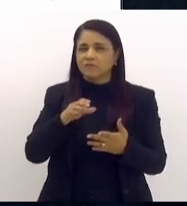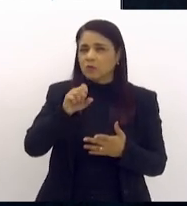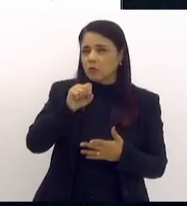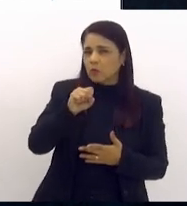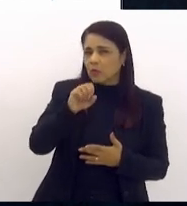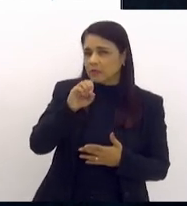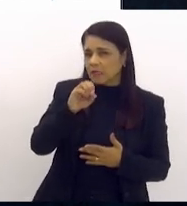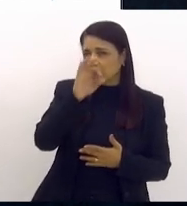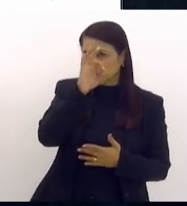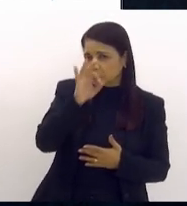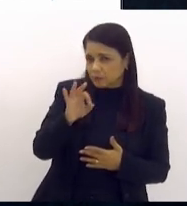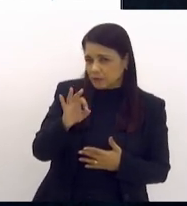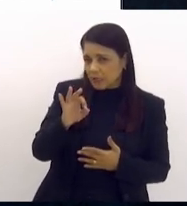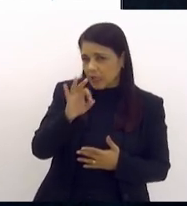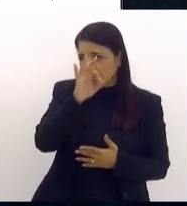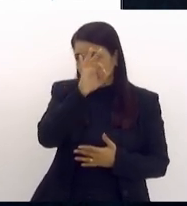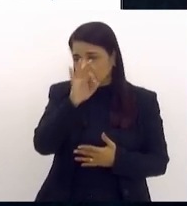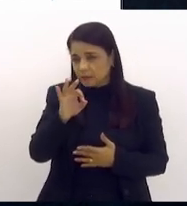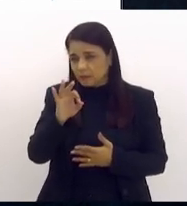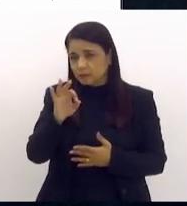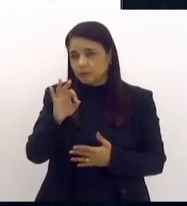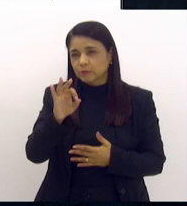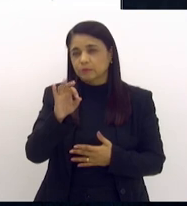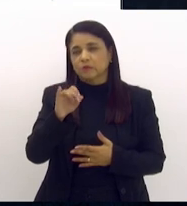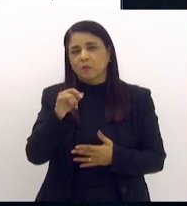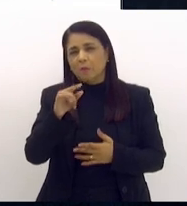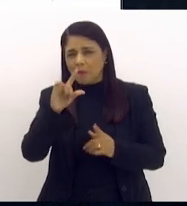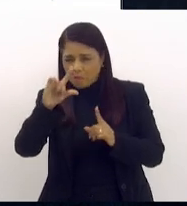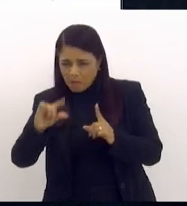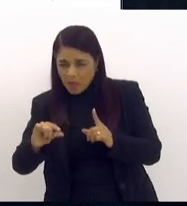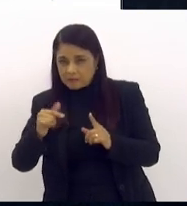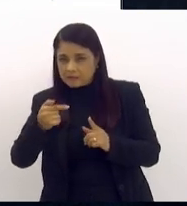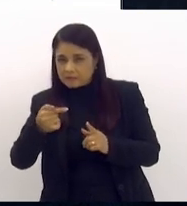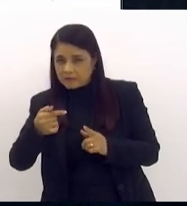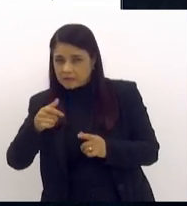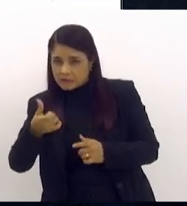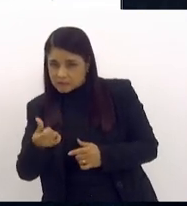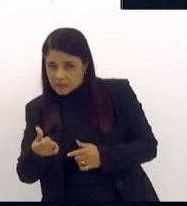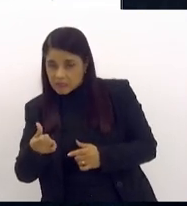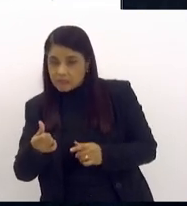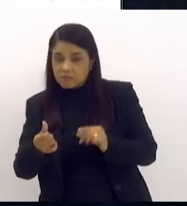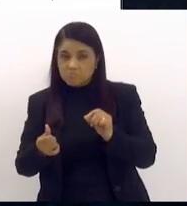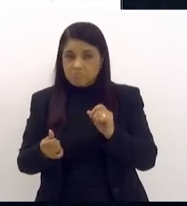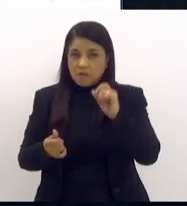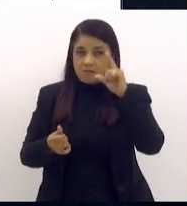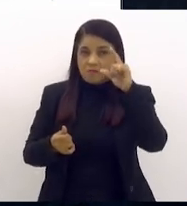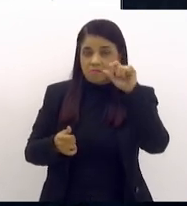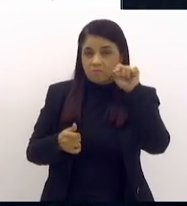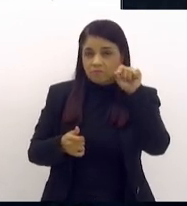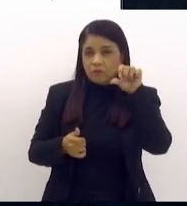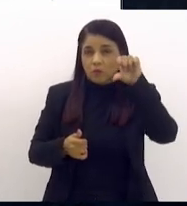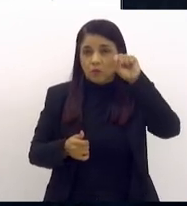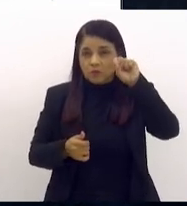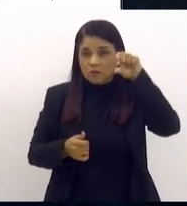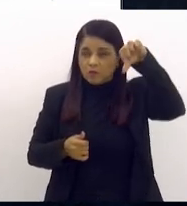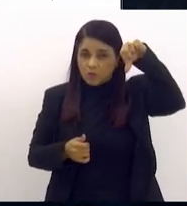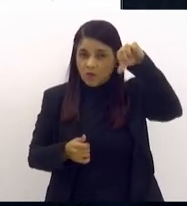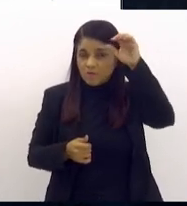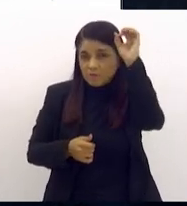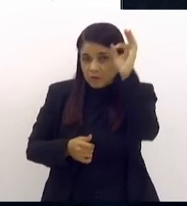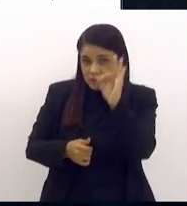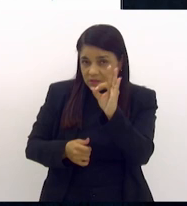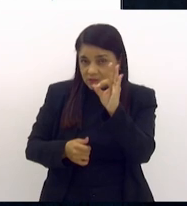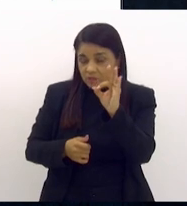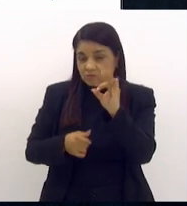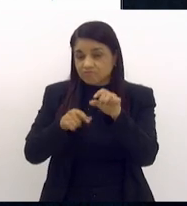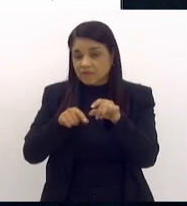80% né ele o mais baixo ali tá 76 mais alto 89% e pra etapa de exploração